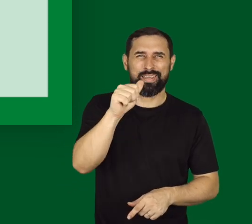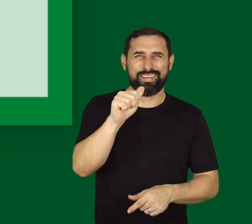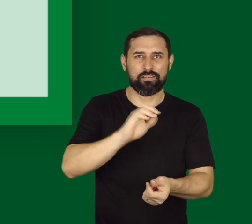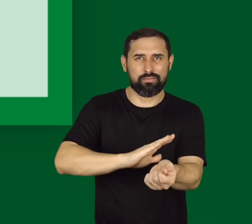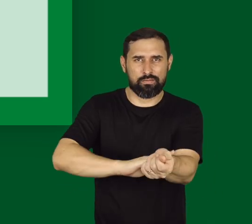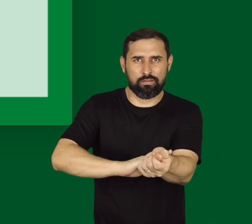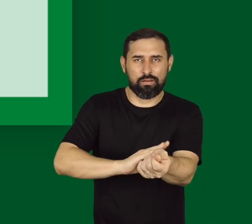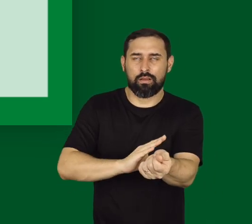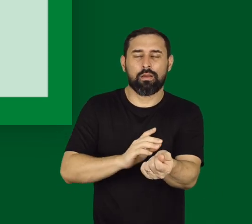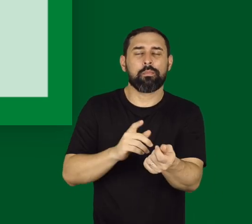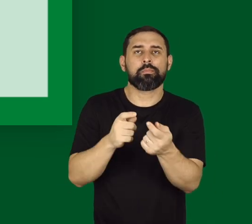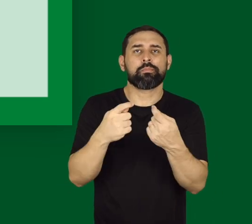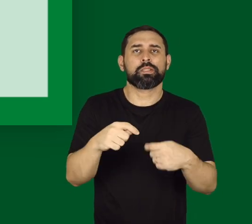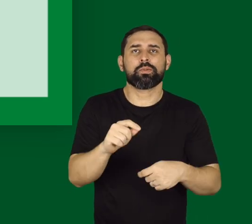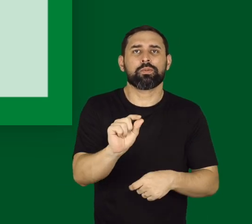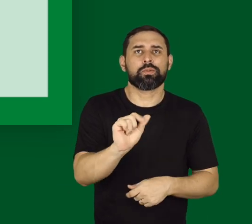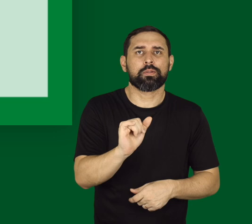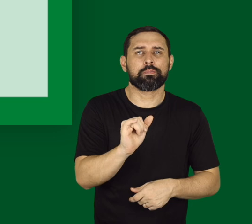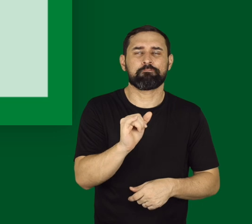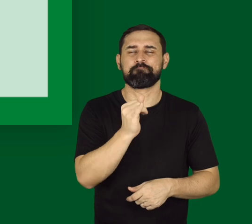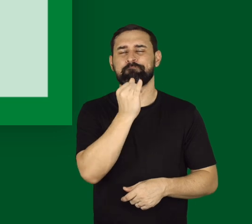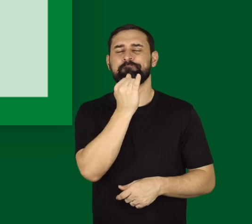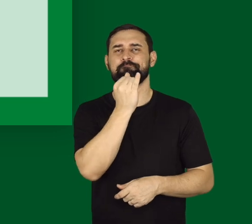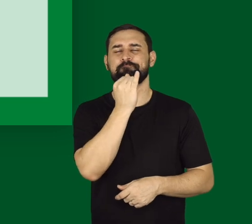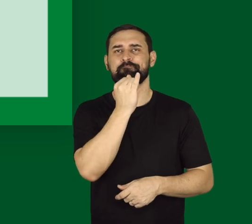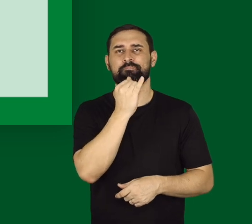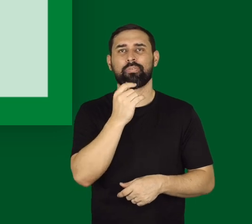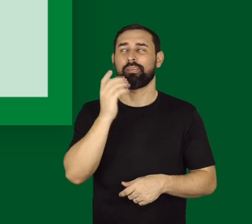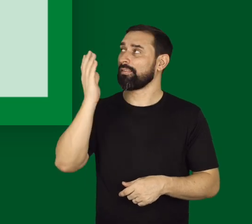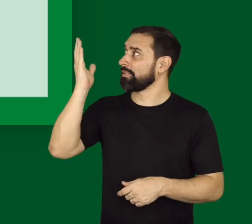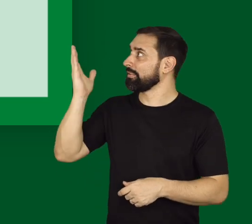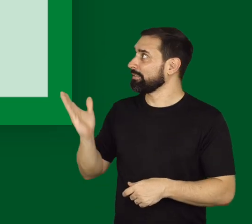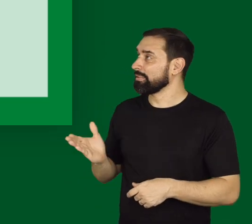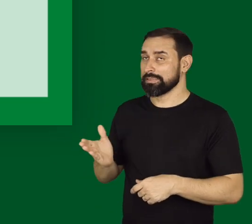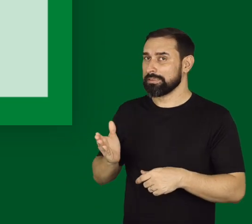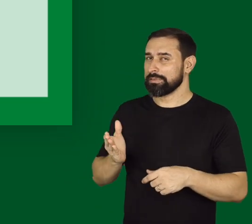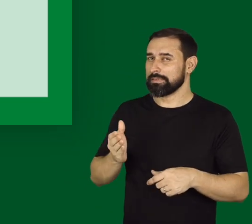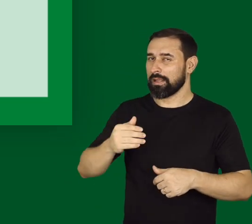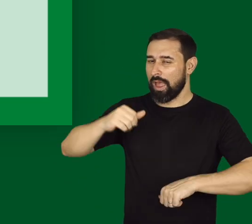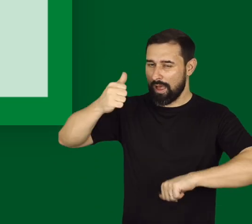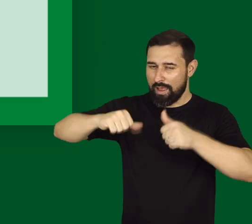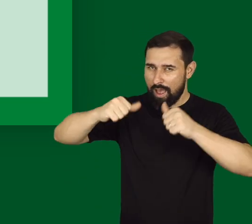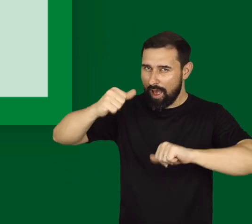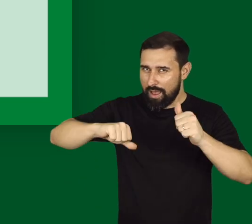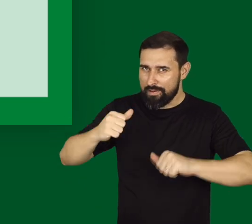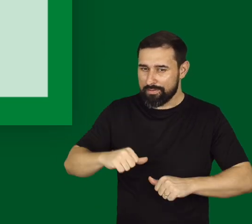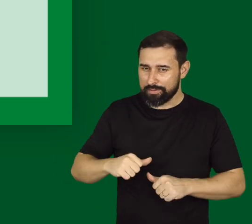é o que é normal para a faixa etária, do ponto de vista da PA. Então, uma coisa que a gente usa é